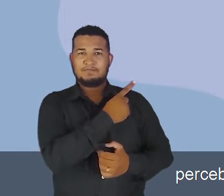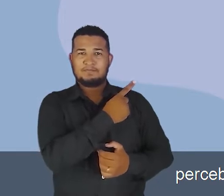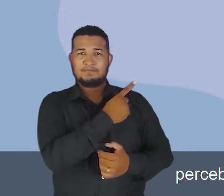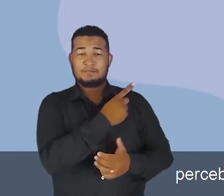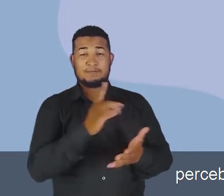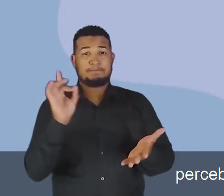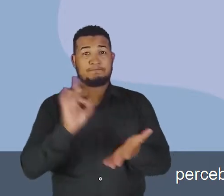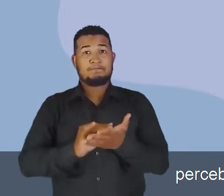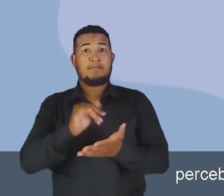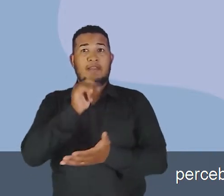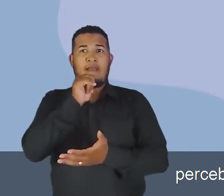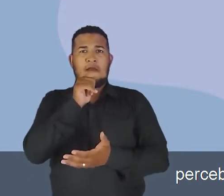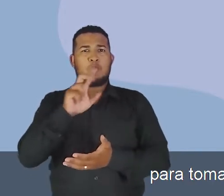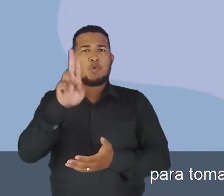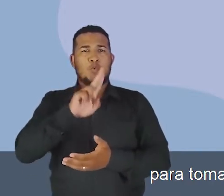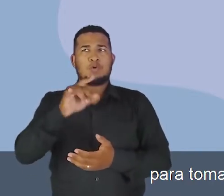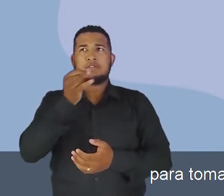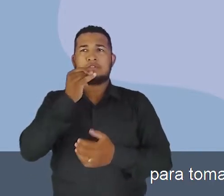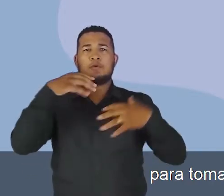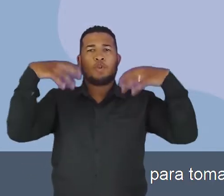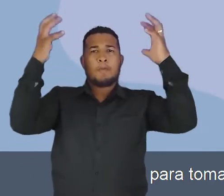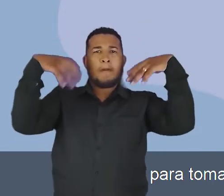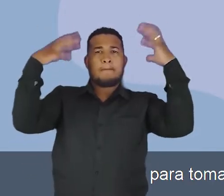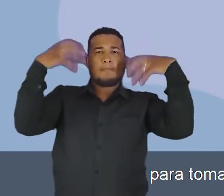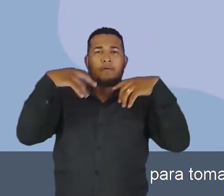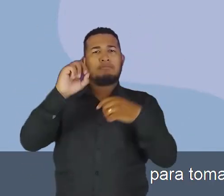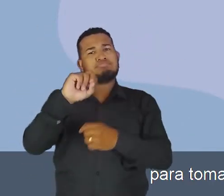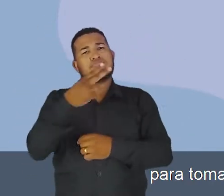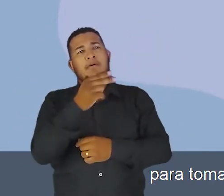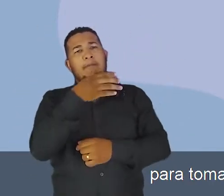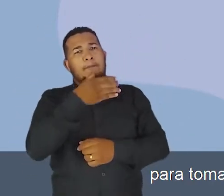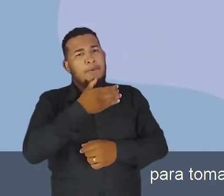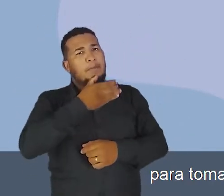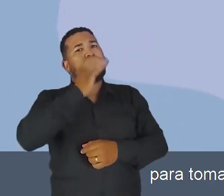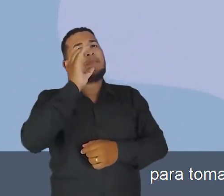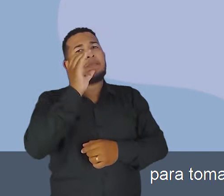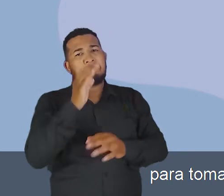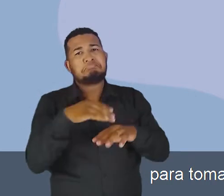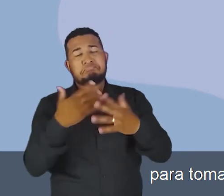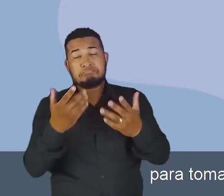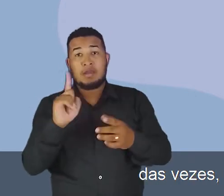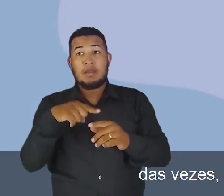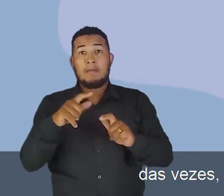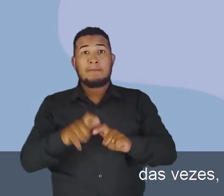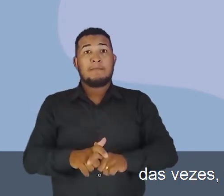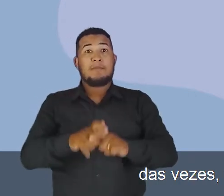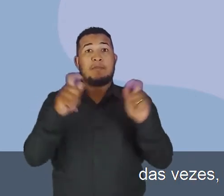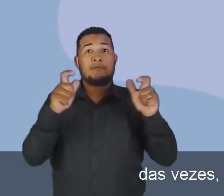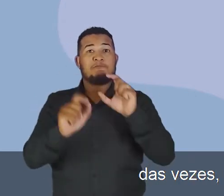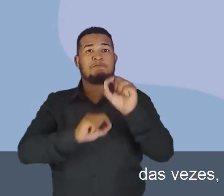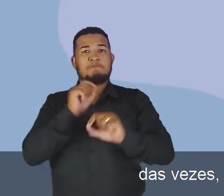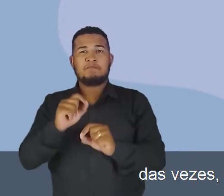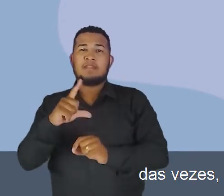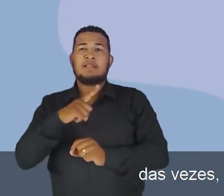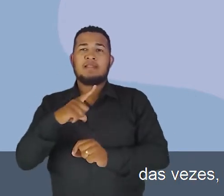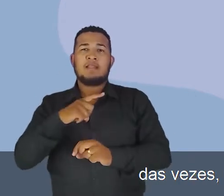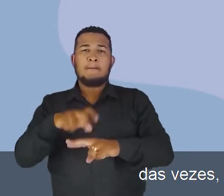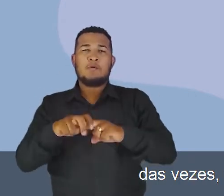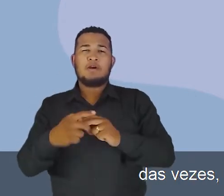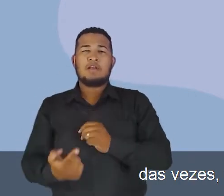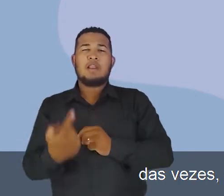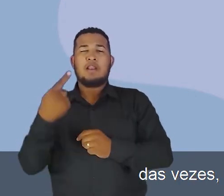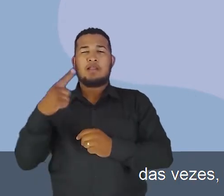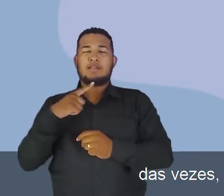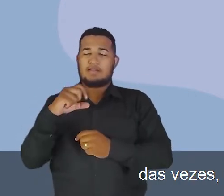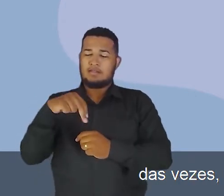que nós utilizamos tanto para tomar banho quanto para beber, é uma água que na maioria das vezes vem através de